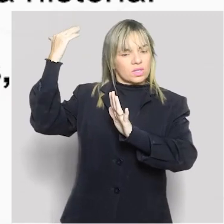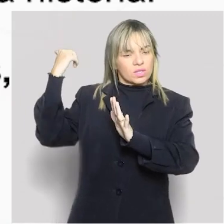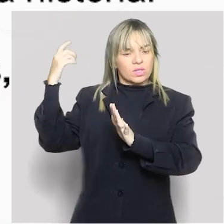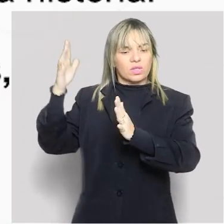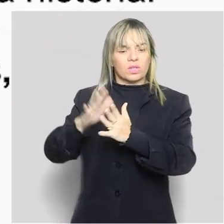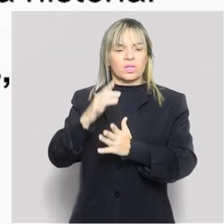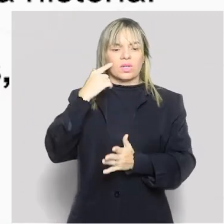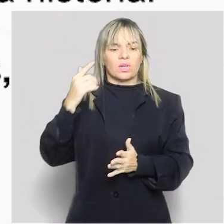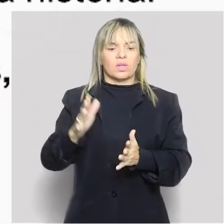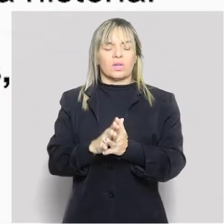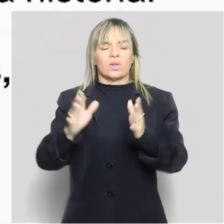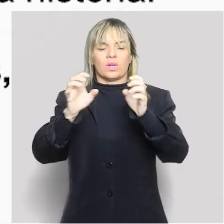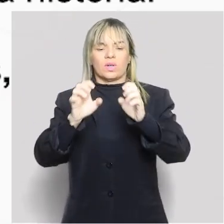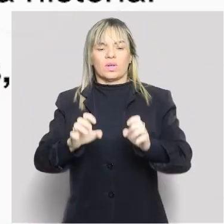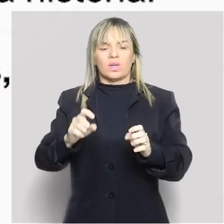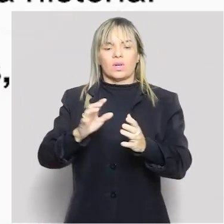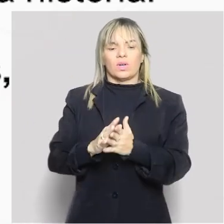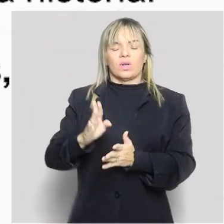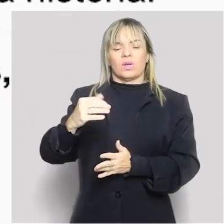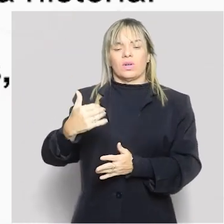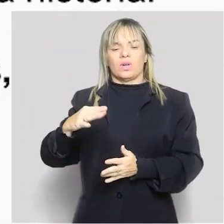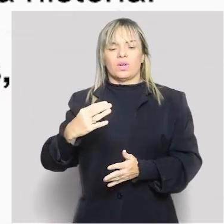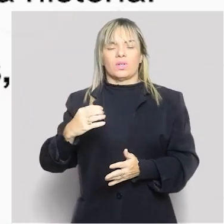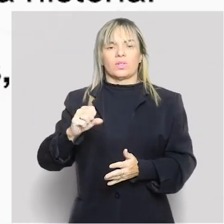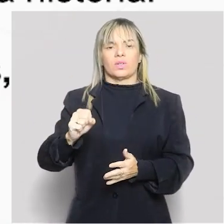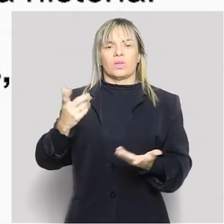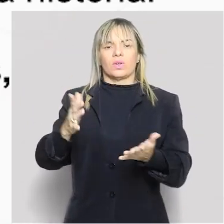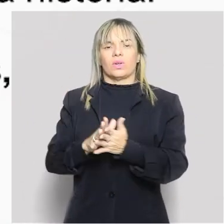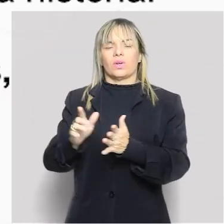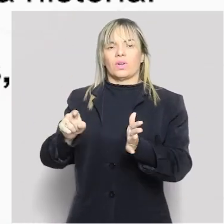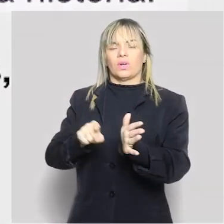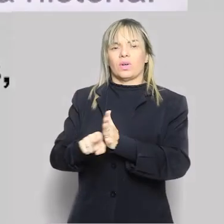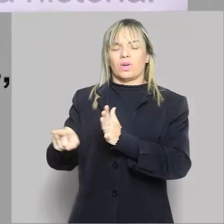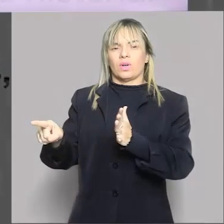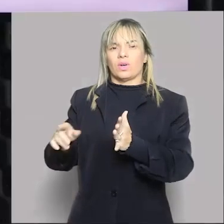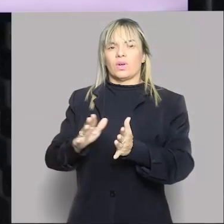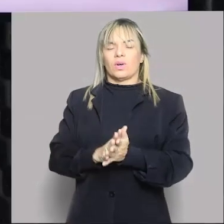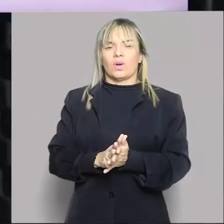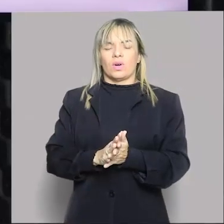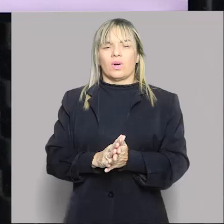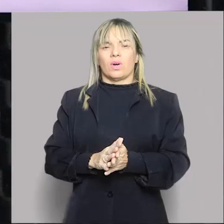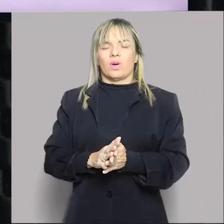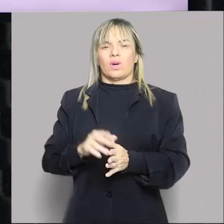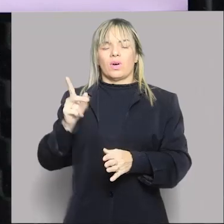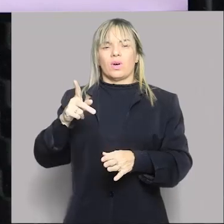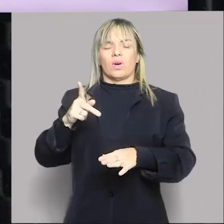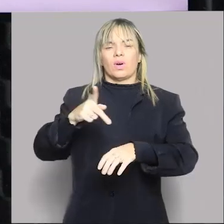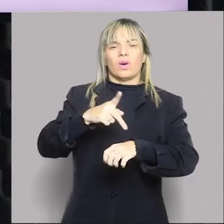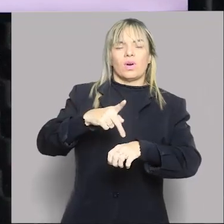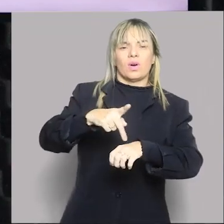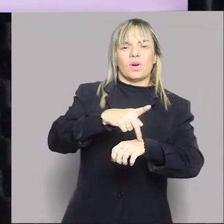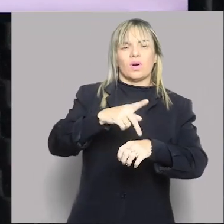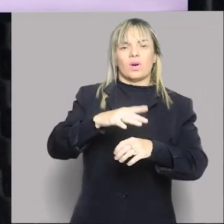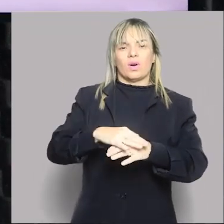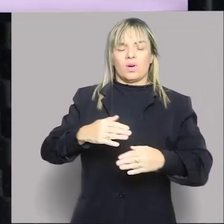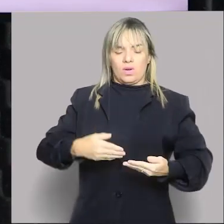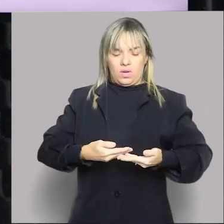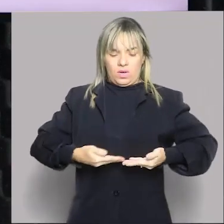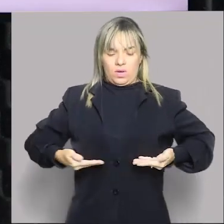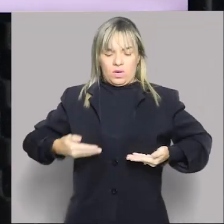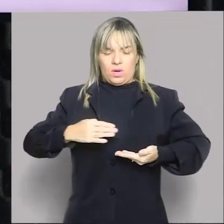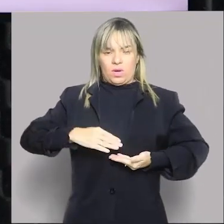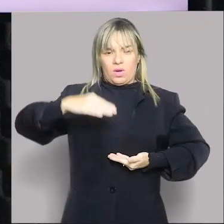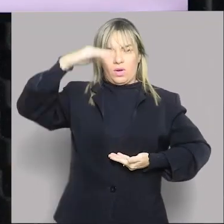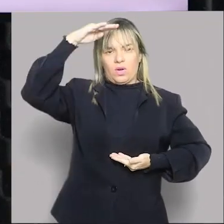estatuetas, bustos. Eu falei isso outro dia, alguém disse assim, professor, o que é um busto? Você já viu aquelas praças onde tem uma estátua que é ou do tronco para cima,